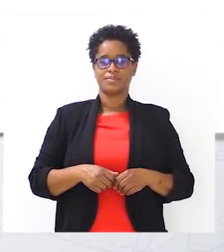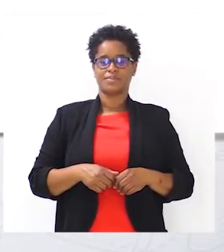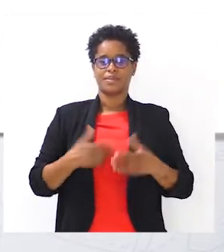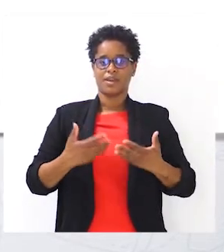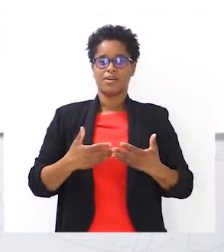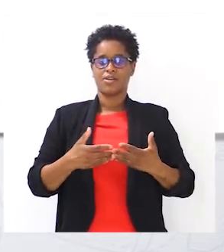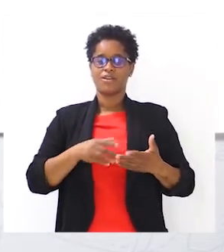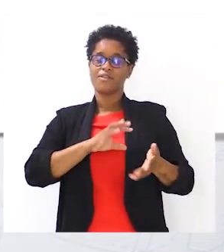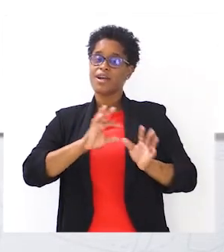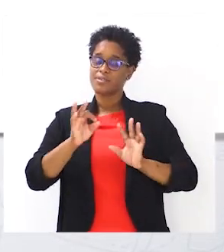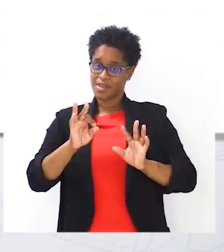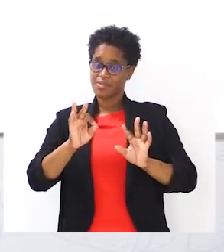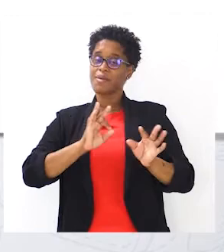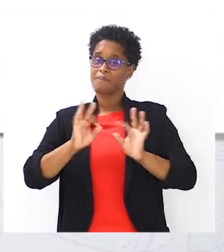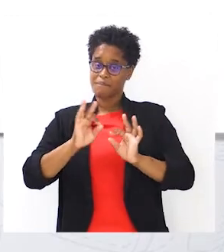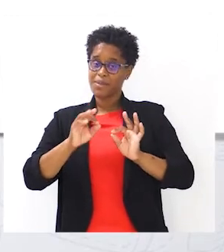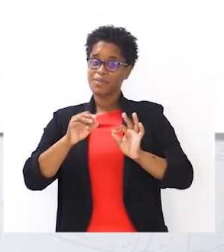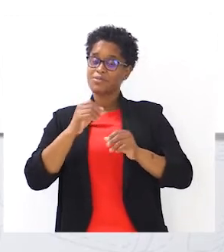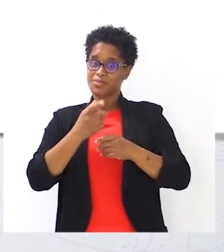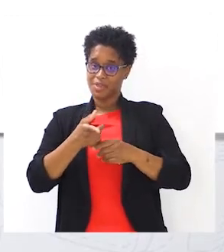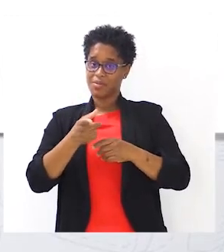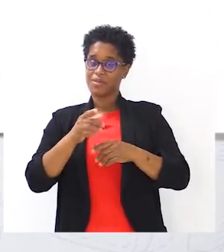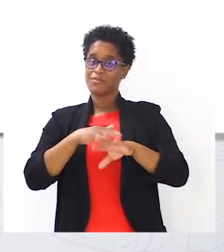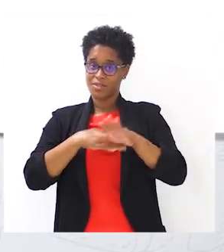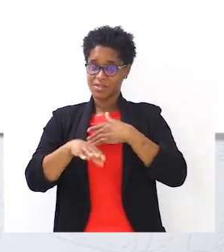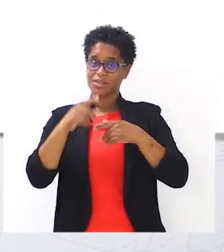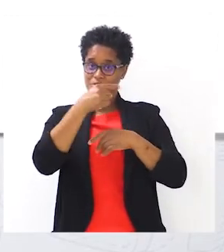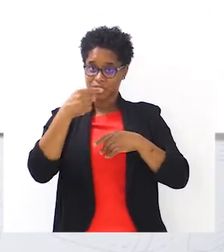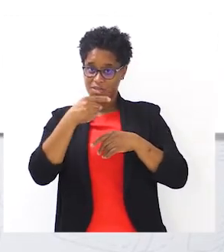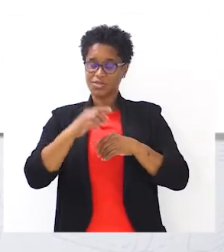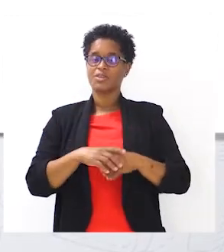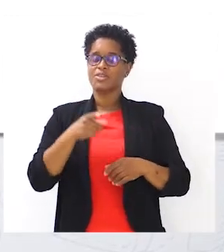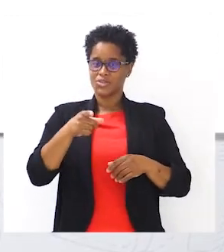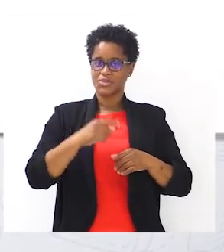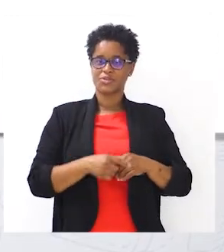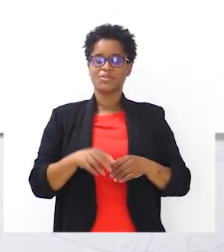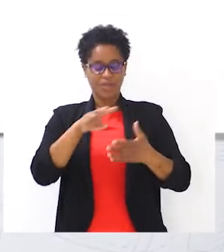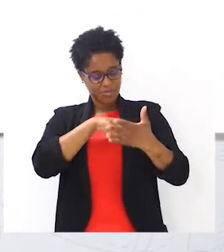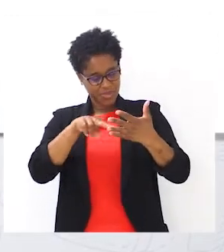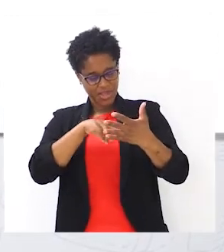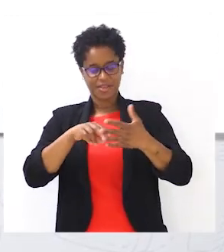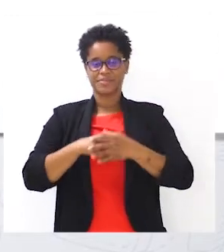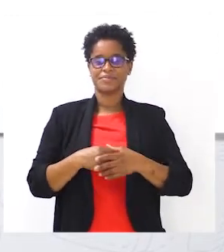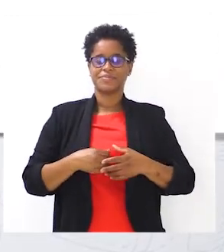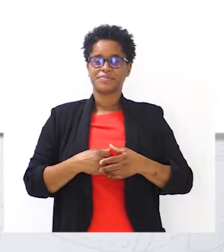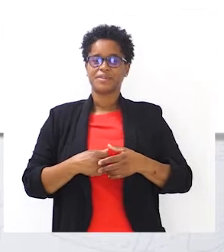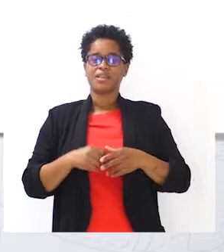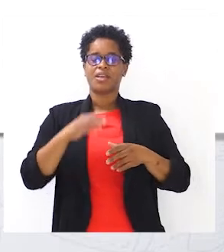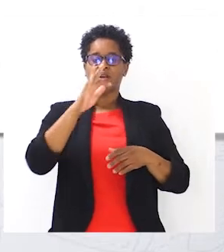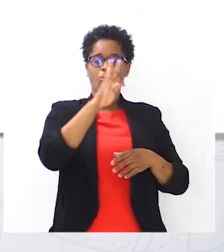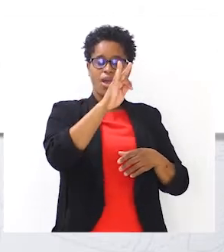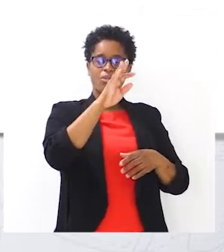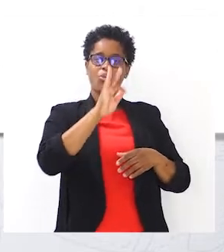Vamos também treinar a subtração, não é? Isso, vamos lá. Vamos ler.